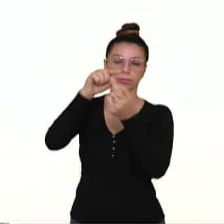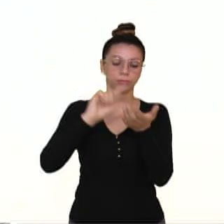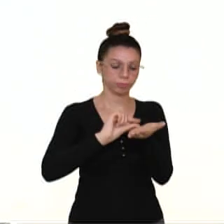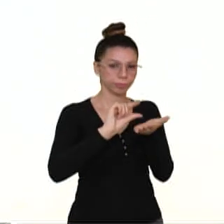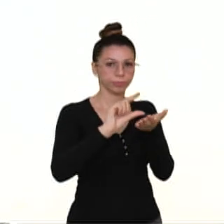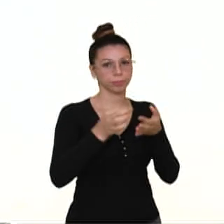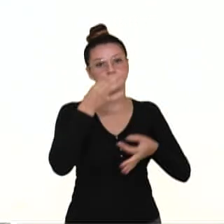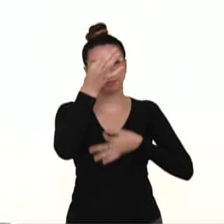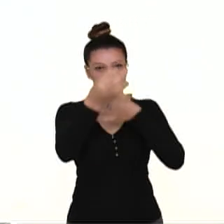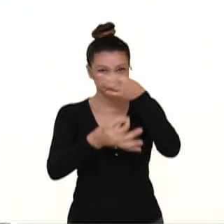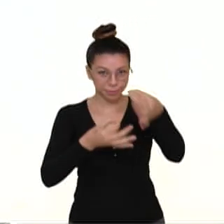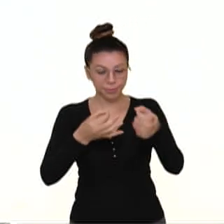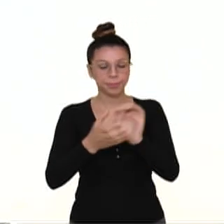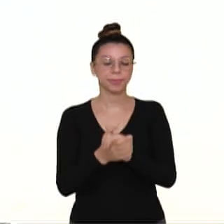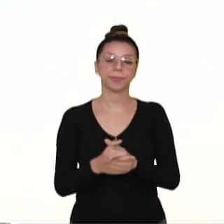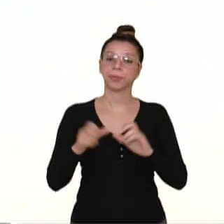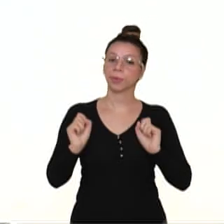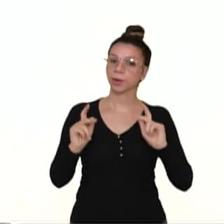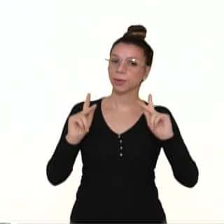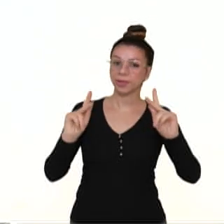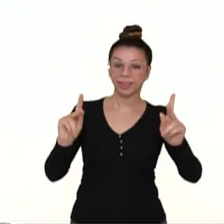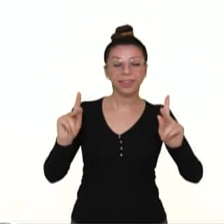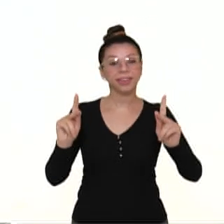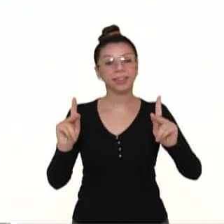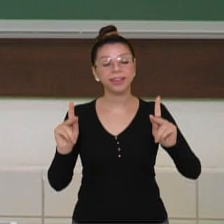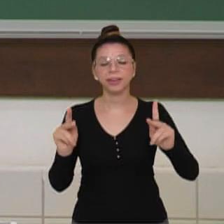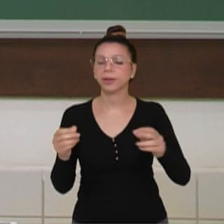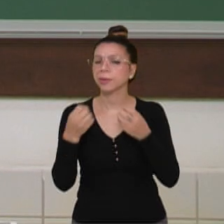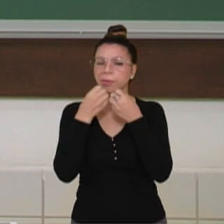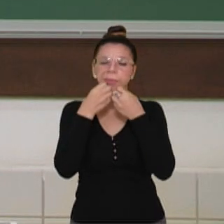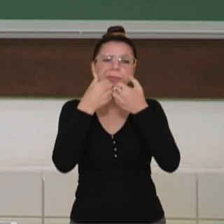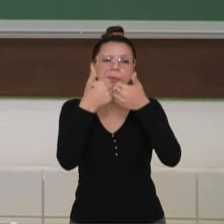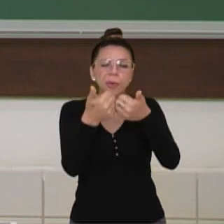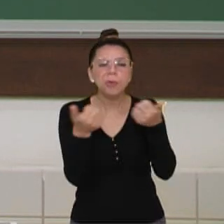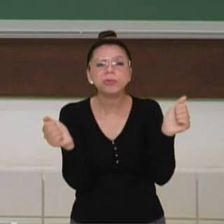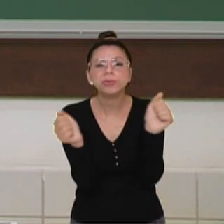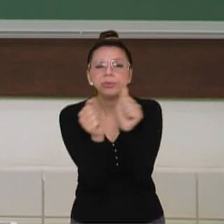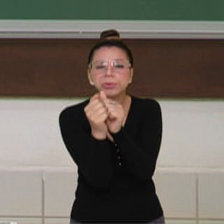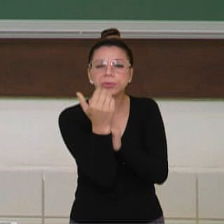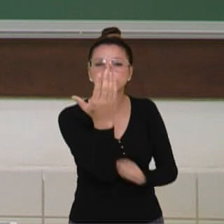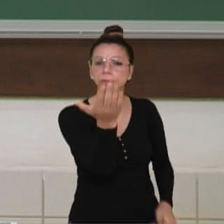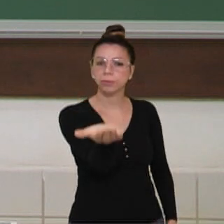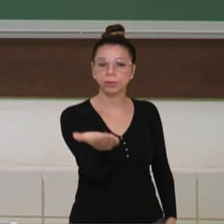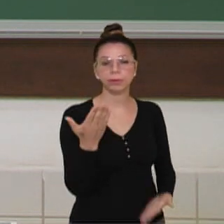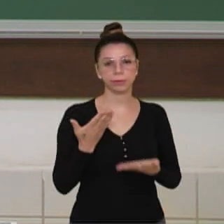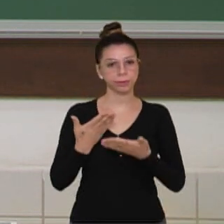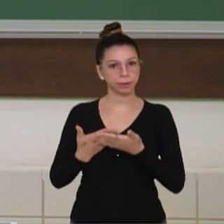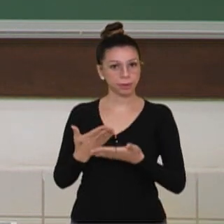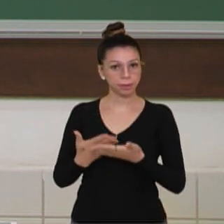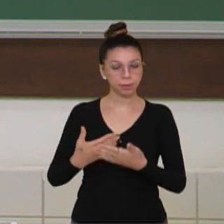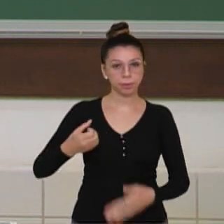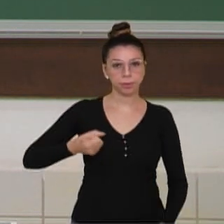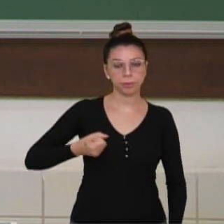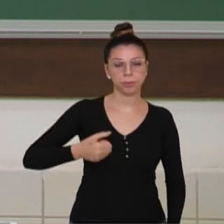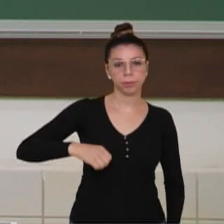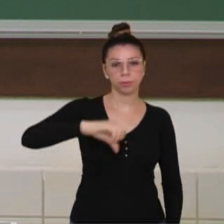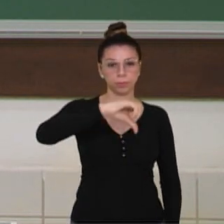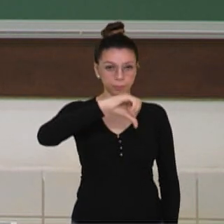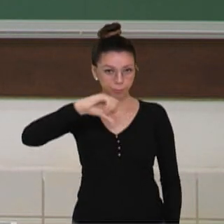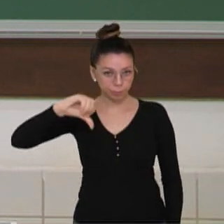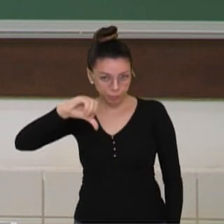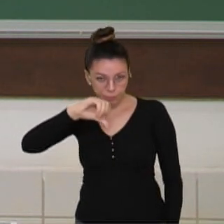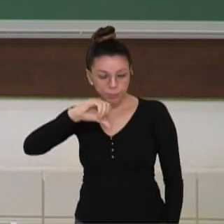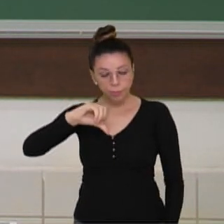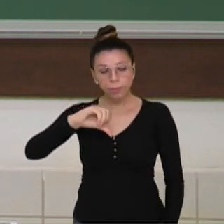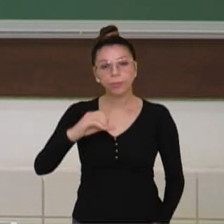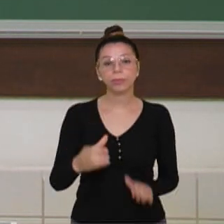de opinião. Muito bem, turma. Foi muito bom estar aqui com vocês nesta aula de número 99.